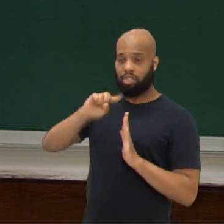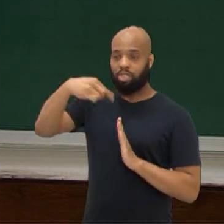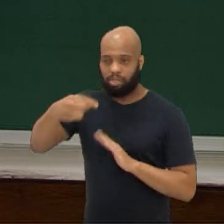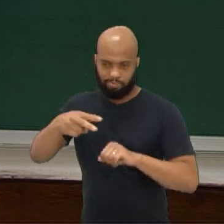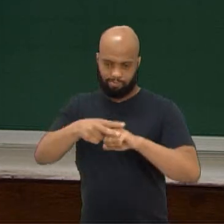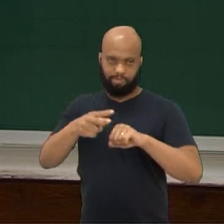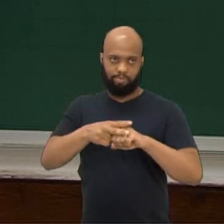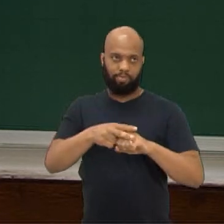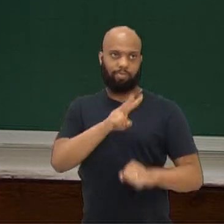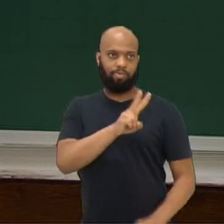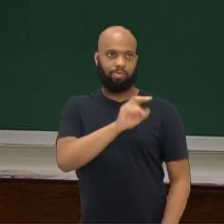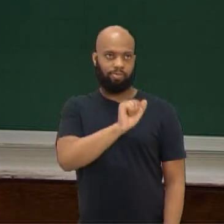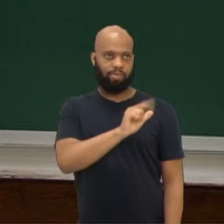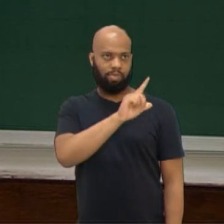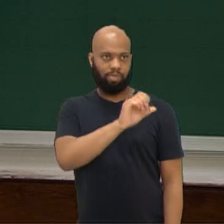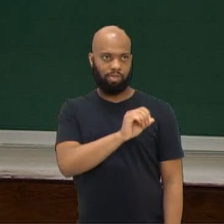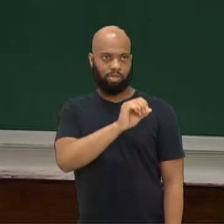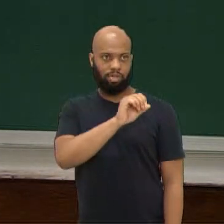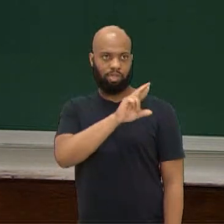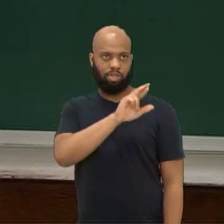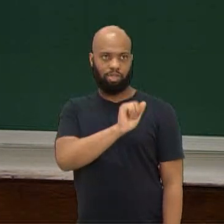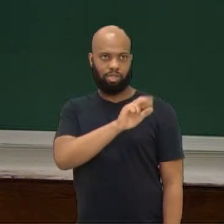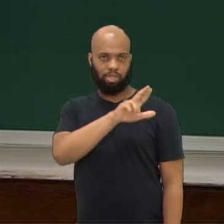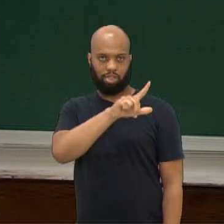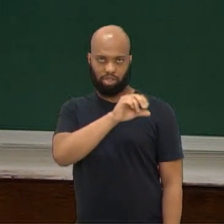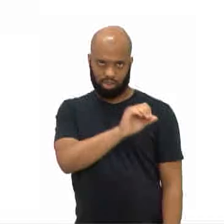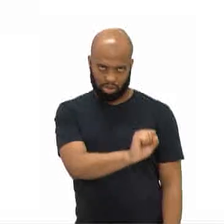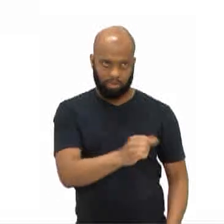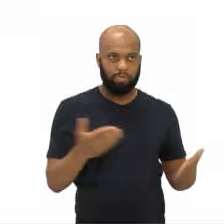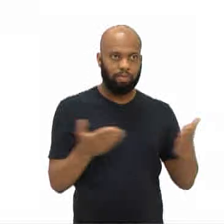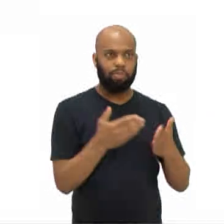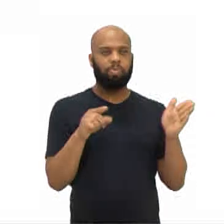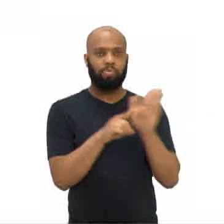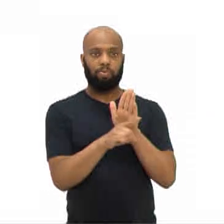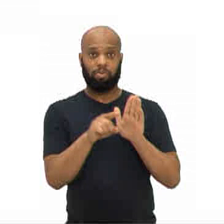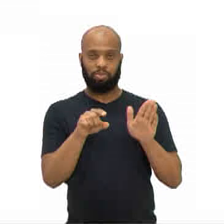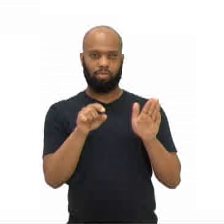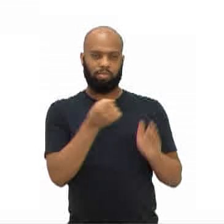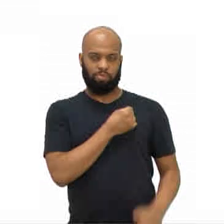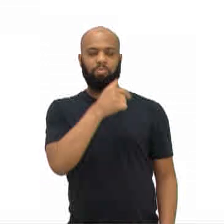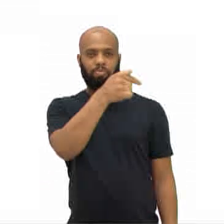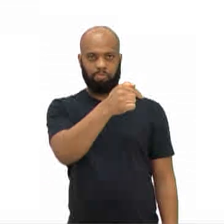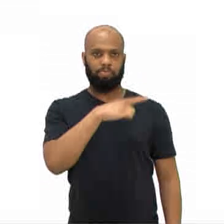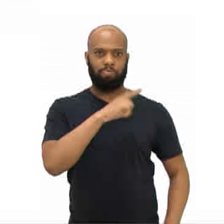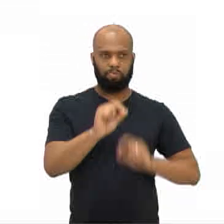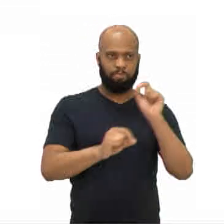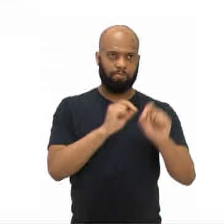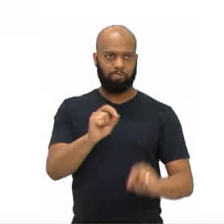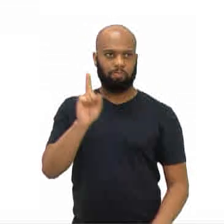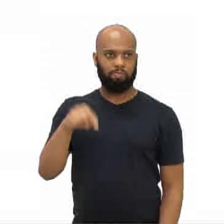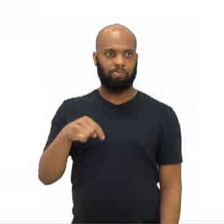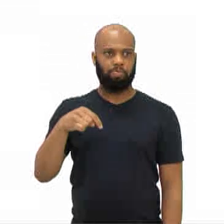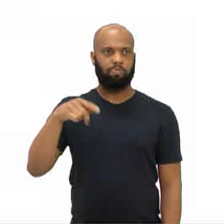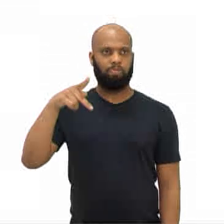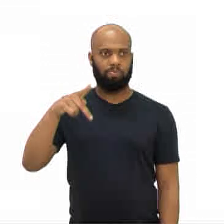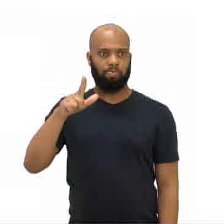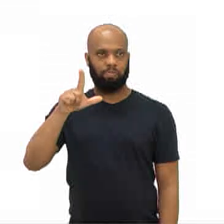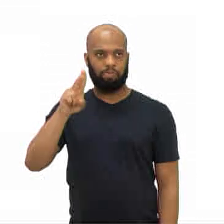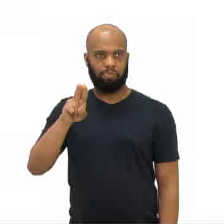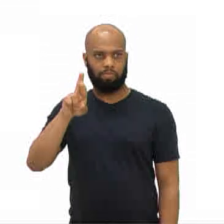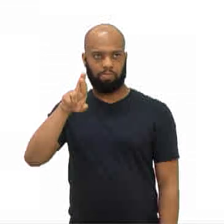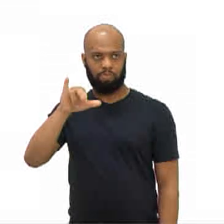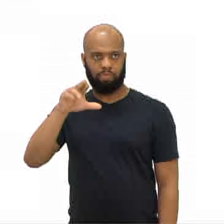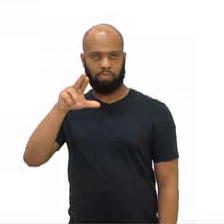verbos. Valorar, ¿sí? La oração número 7. Paraguai, um país muito